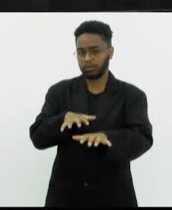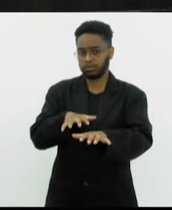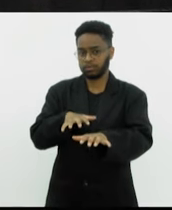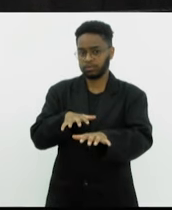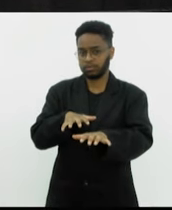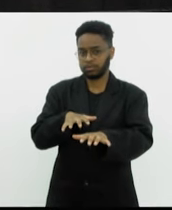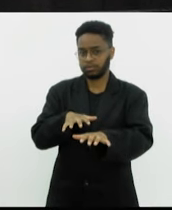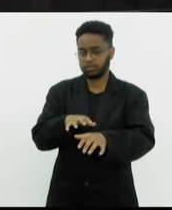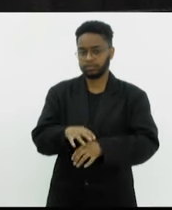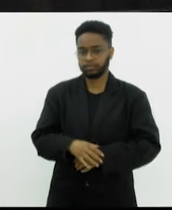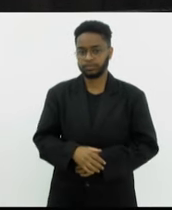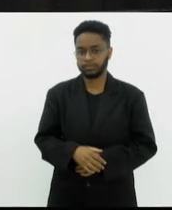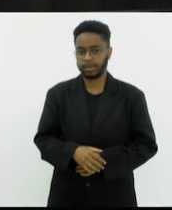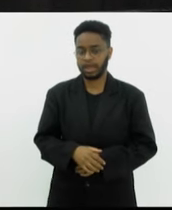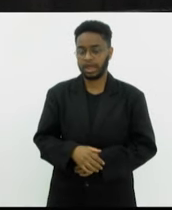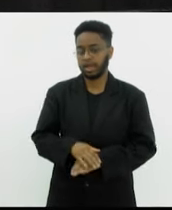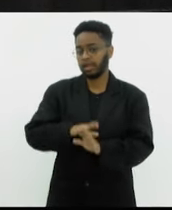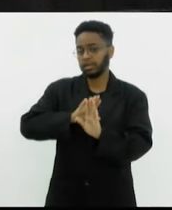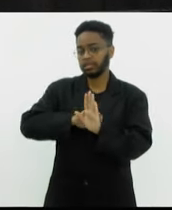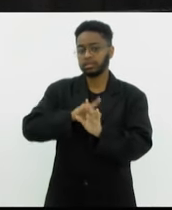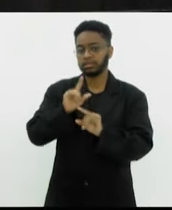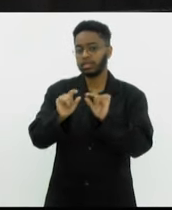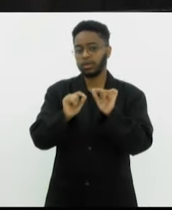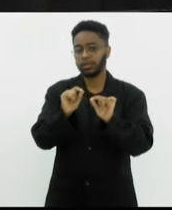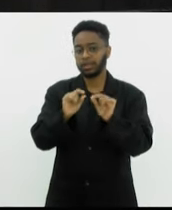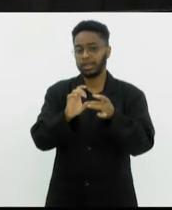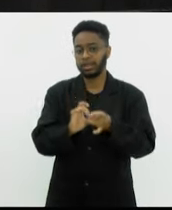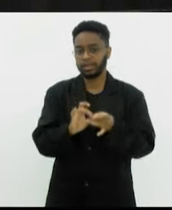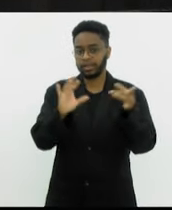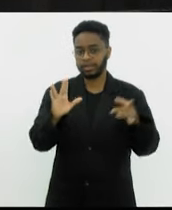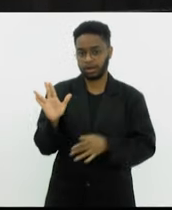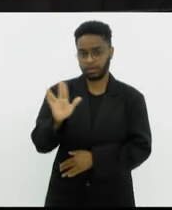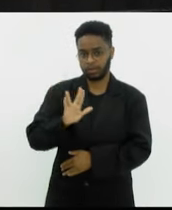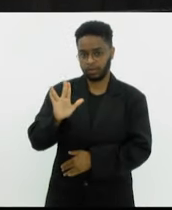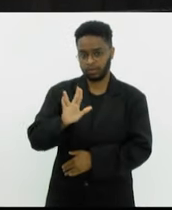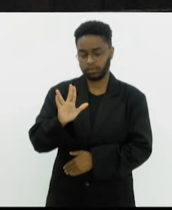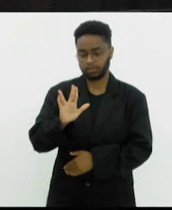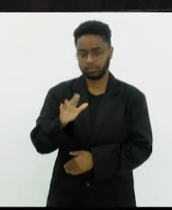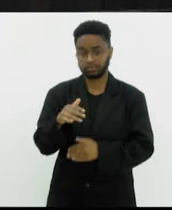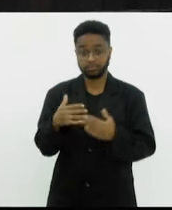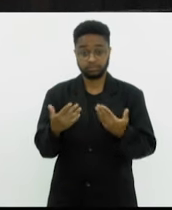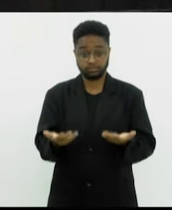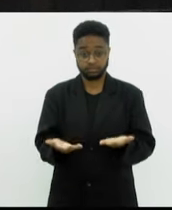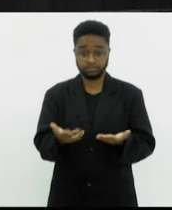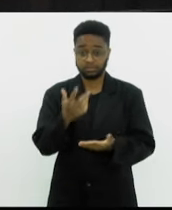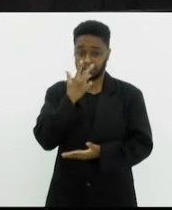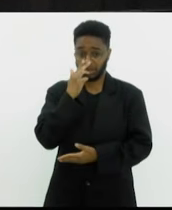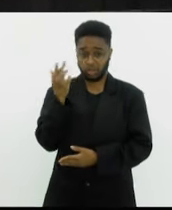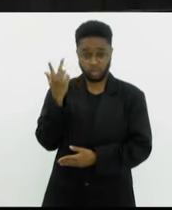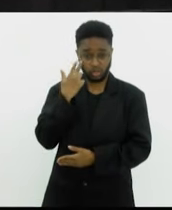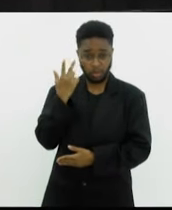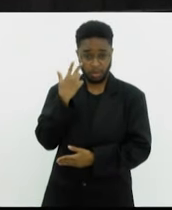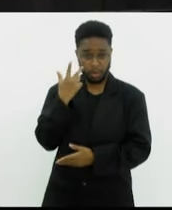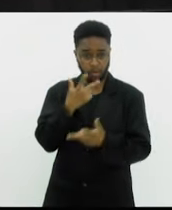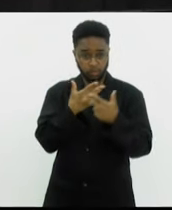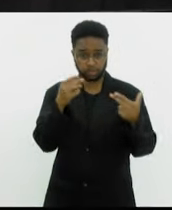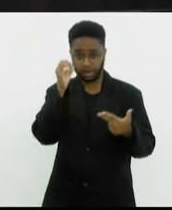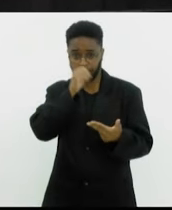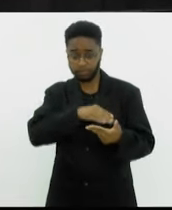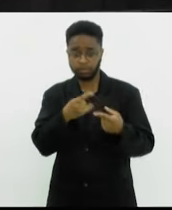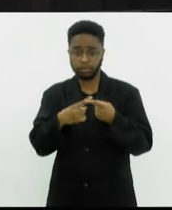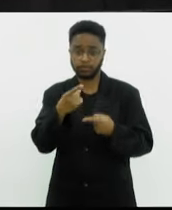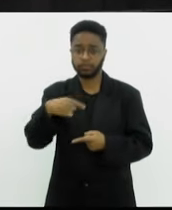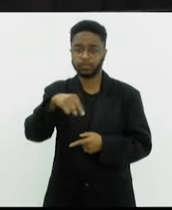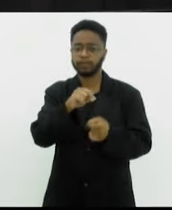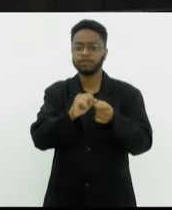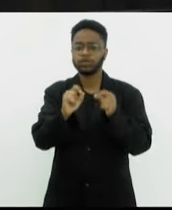cujo a ideia é liberar a maconha, ou seja, normalizar o absurdo, porque o que estão fazendo é